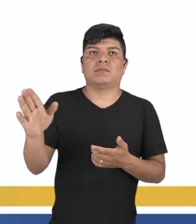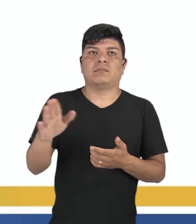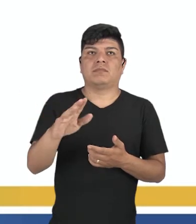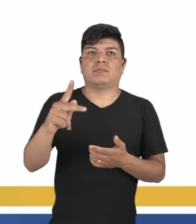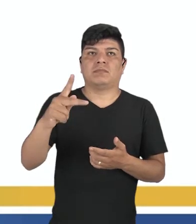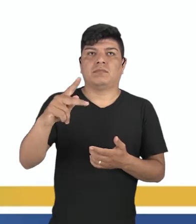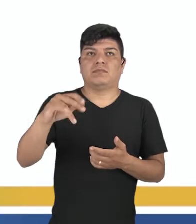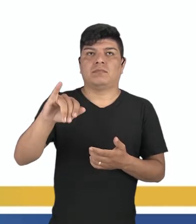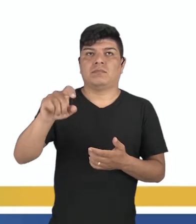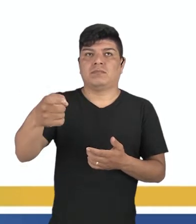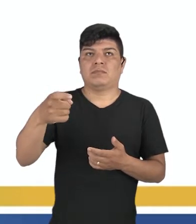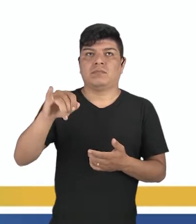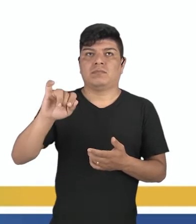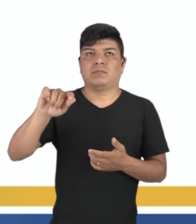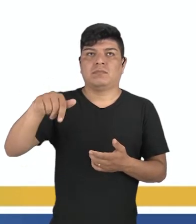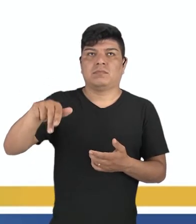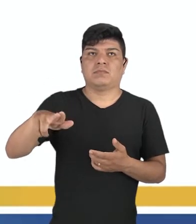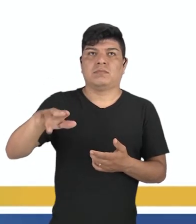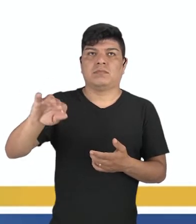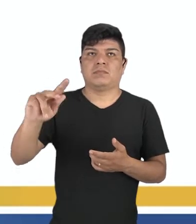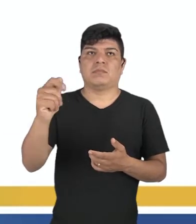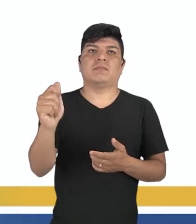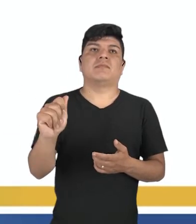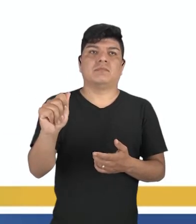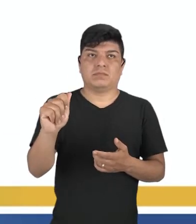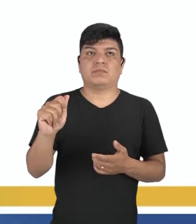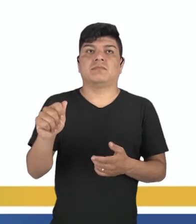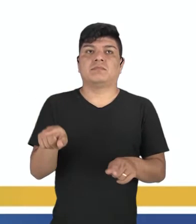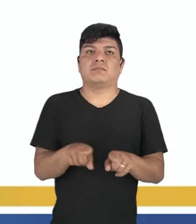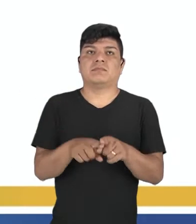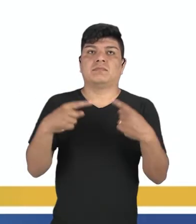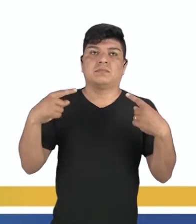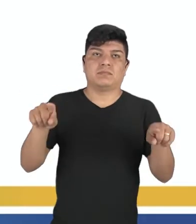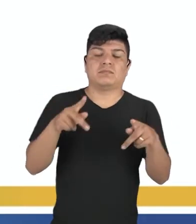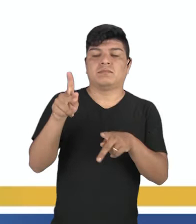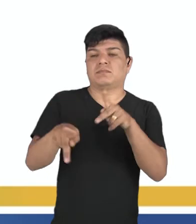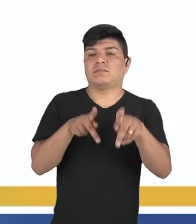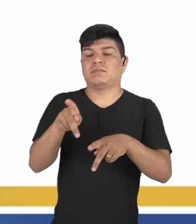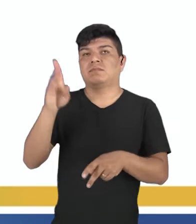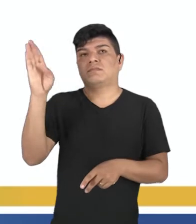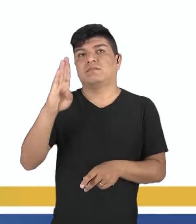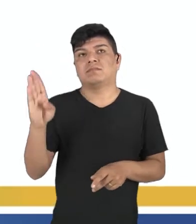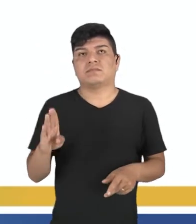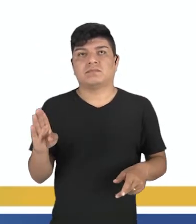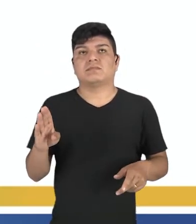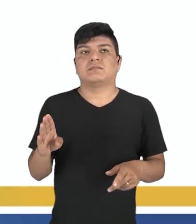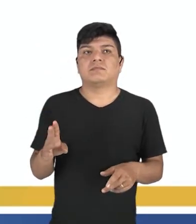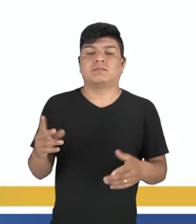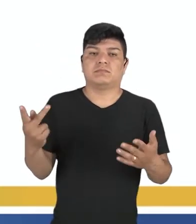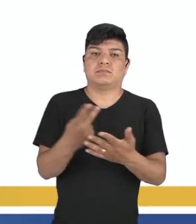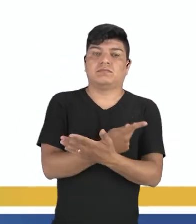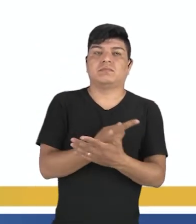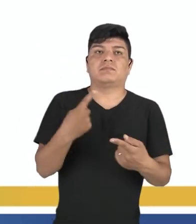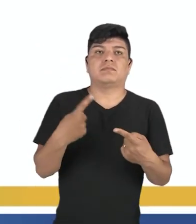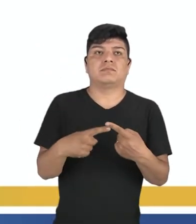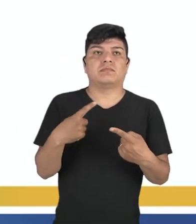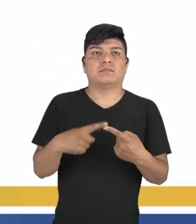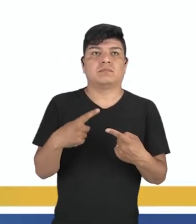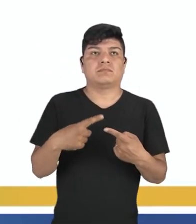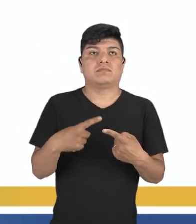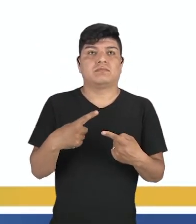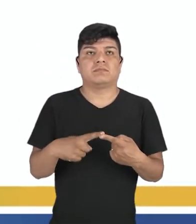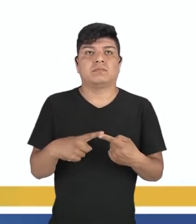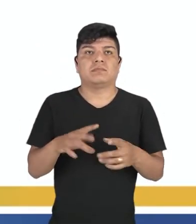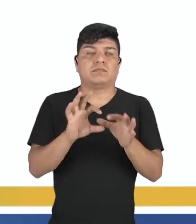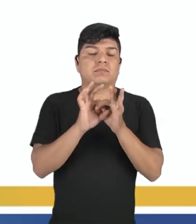de Pixinguinha representam um divisor de águas na história da música popular brasileira. Isso ocorreu por estarem